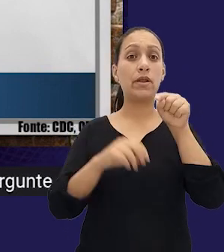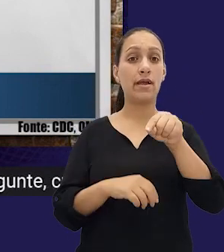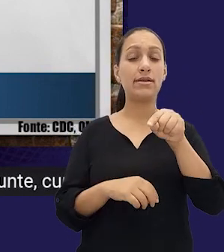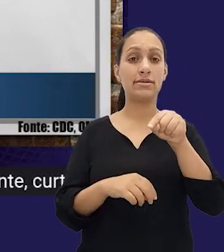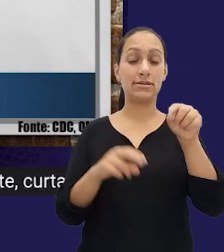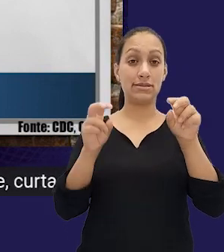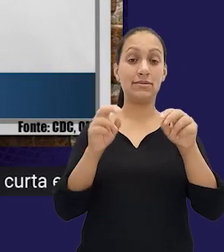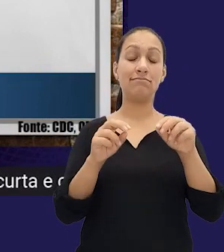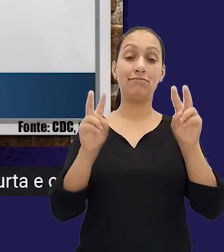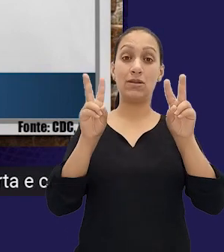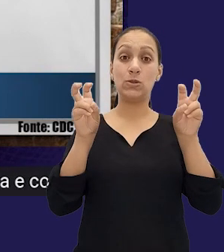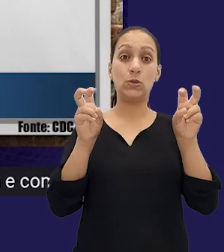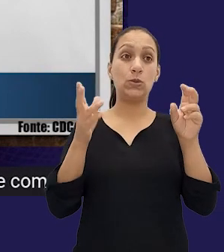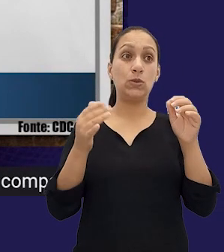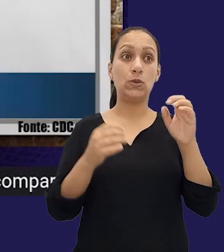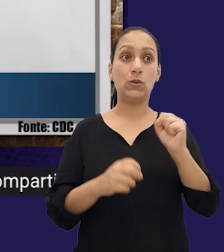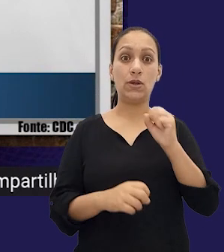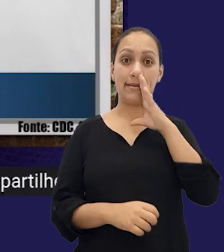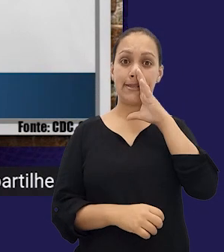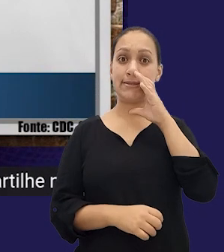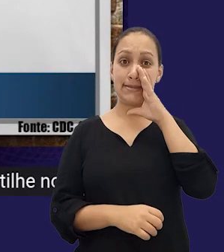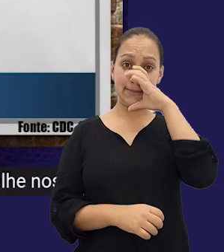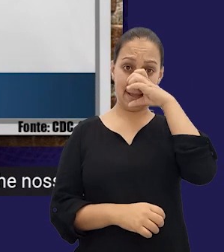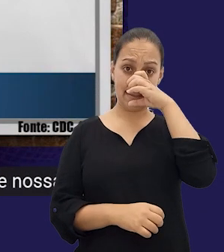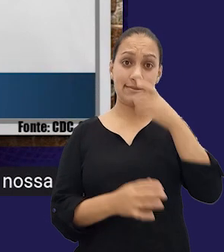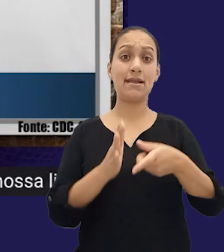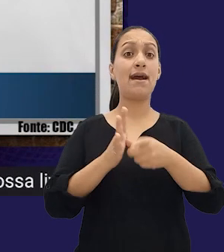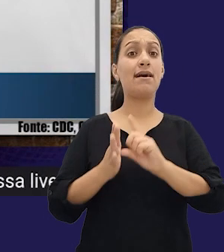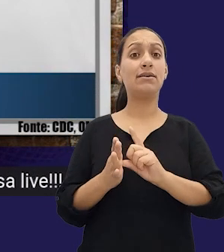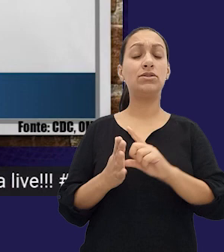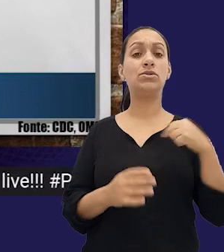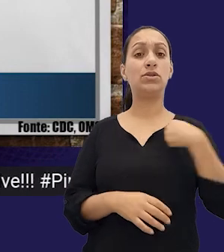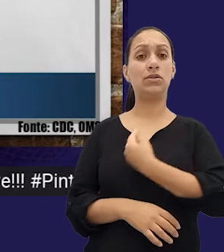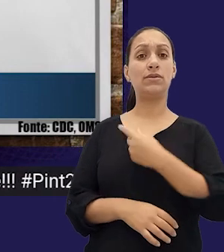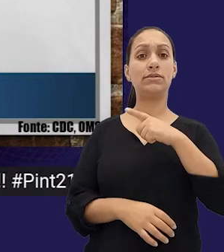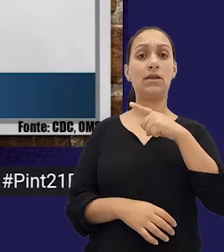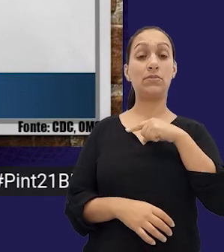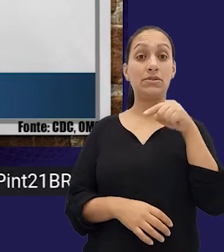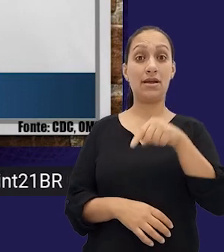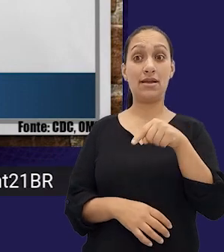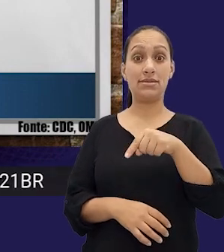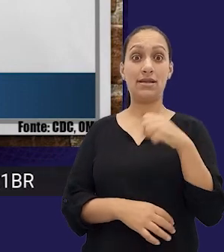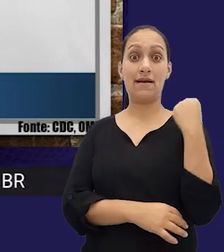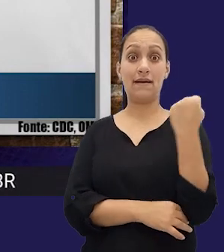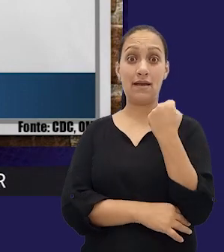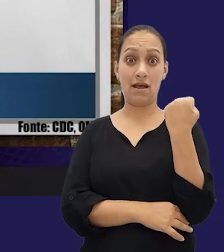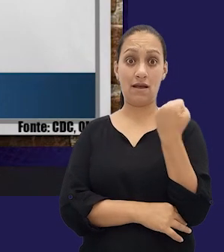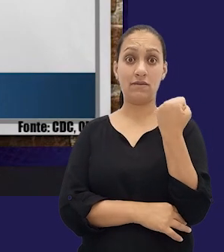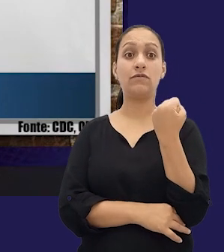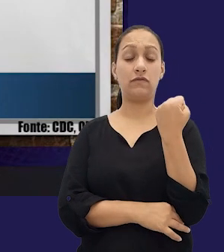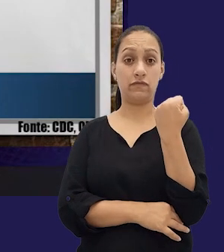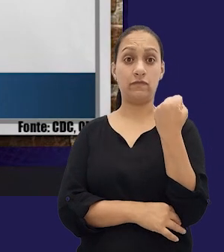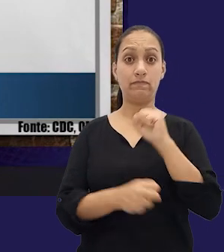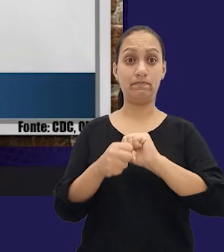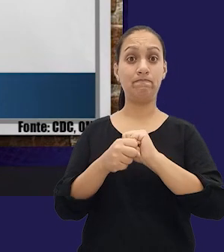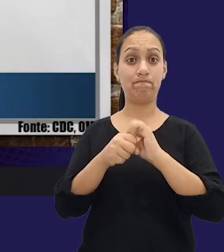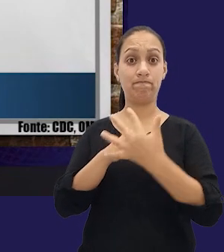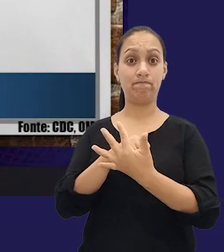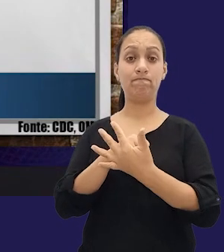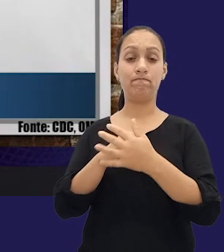essa temática de resistência muito antes de nós termos esse agravante que é a pandemia